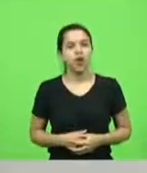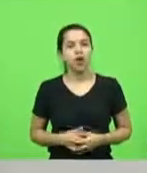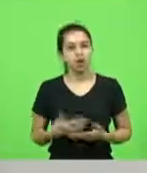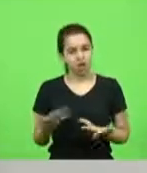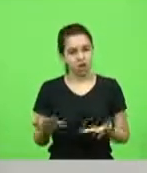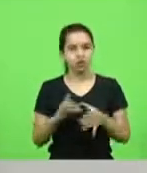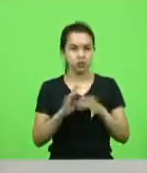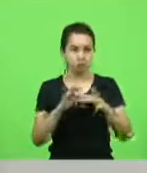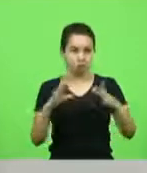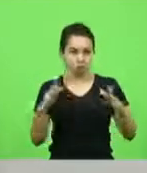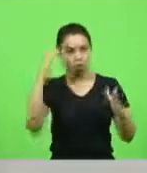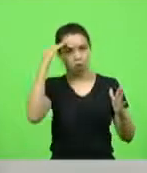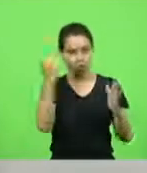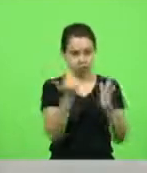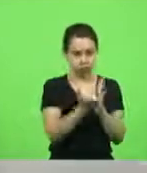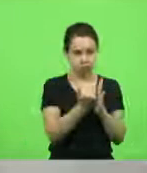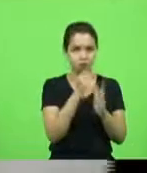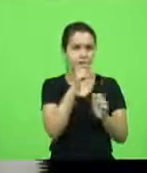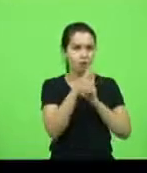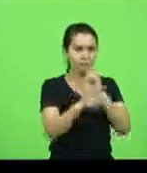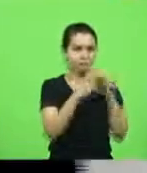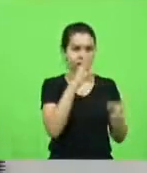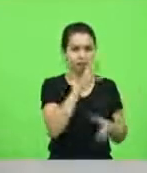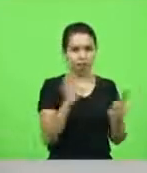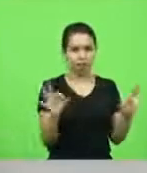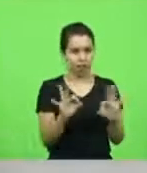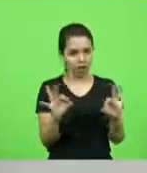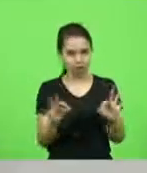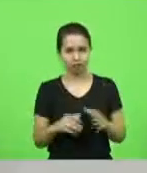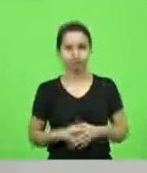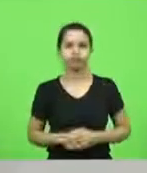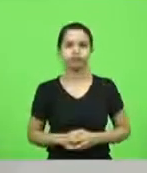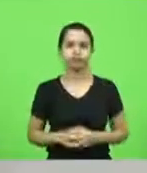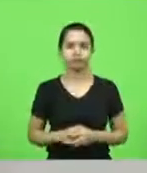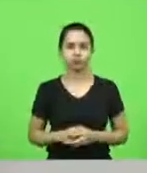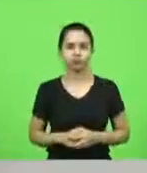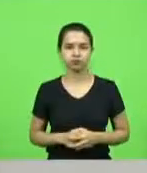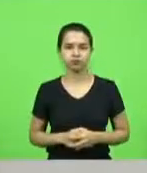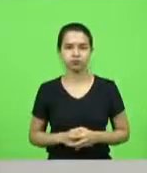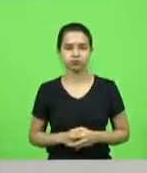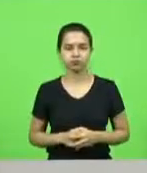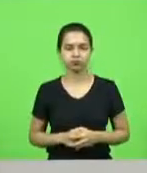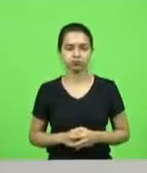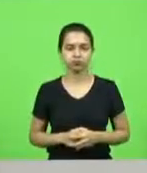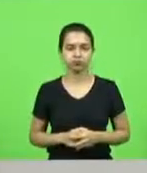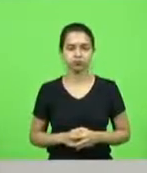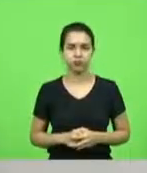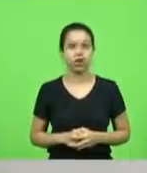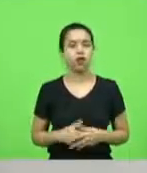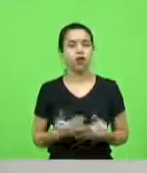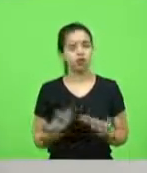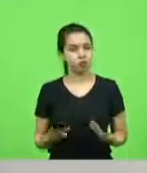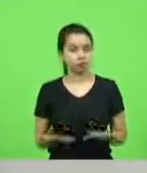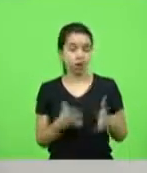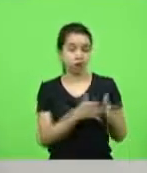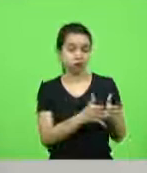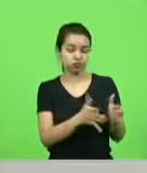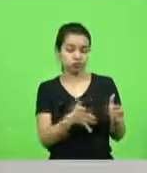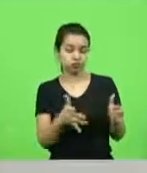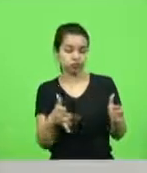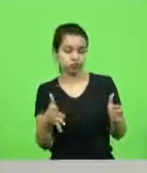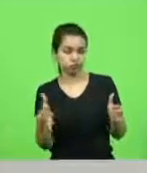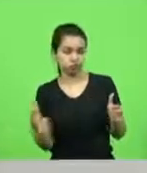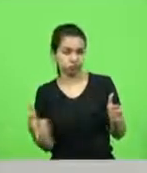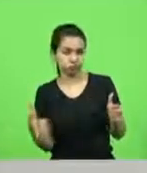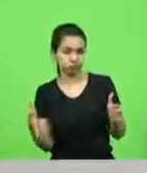forma democrática e sem ofender aquela posição contrária dele e nesse meio tempo a